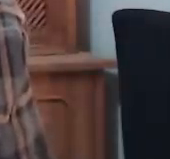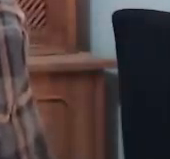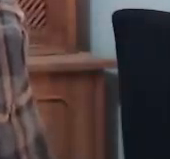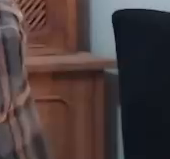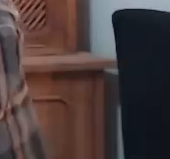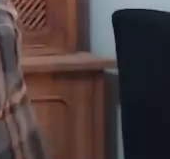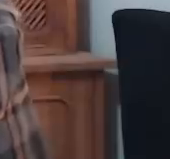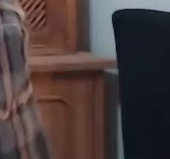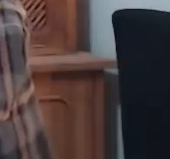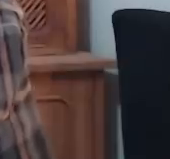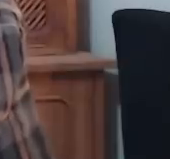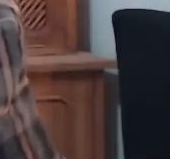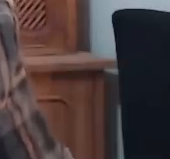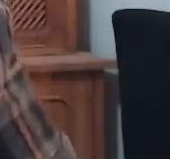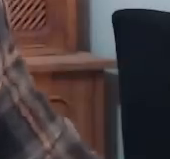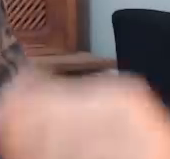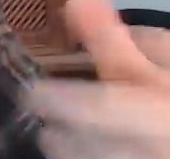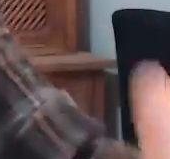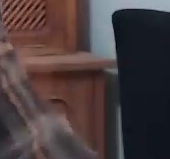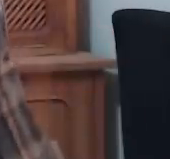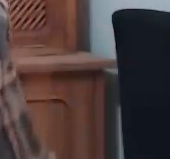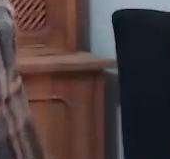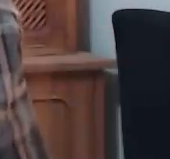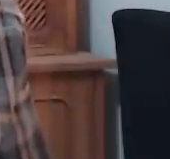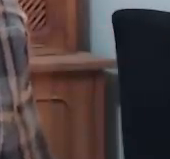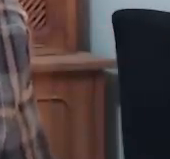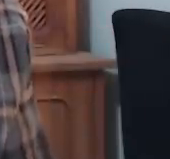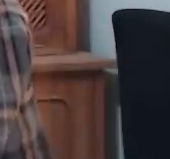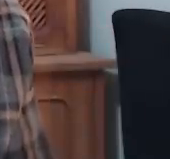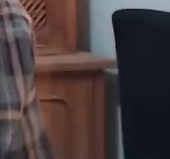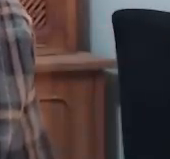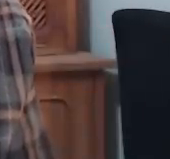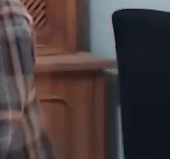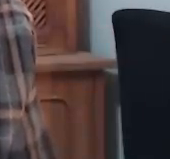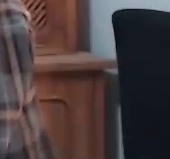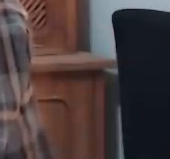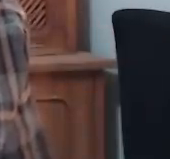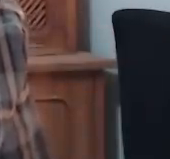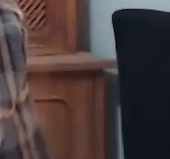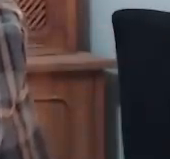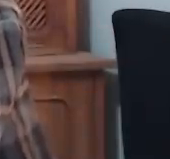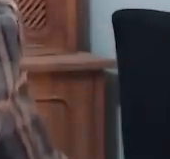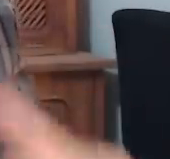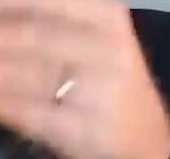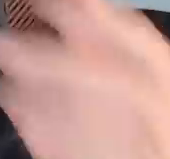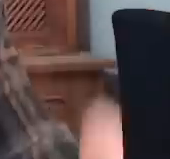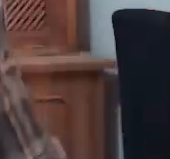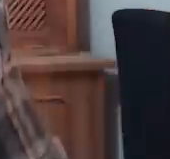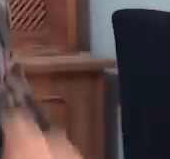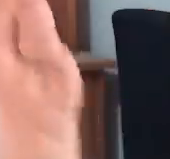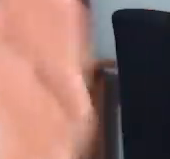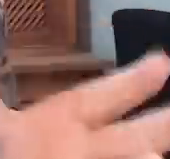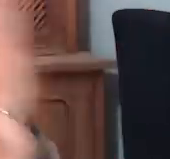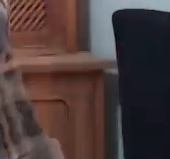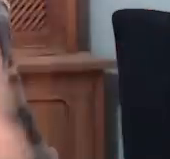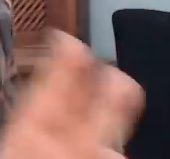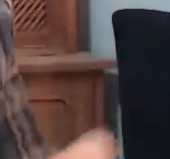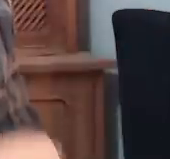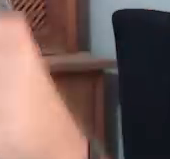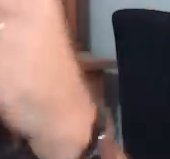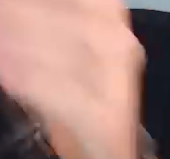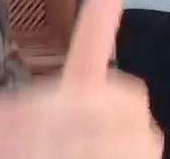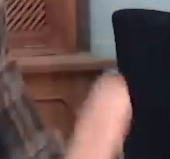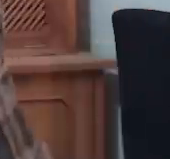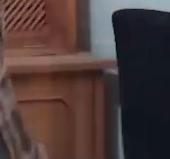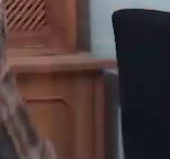e também compartilha Manda aí para os seus amigos do Zap no grupo aí manda aí no seu Facebook compartilhe porque nem o YouTube